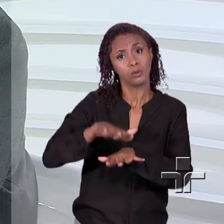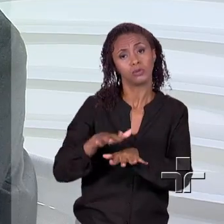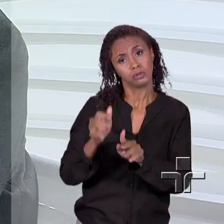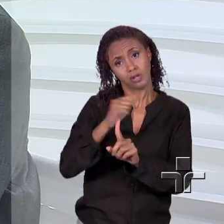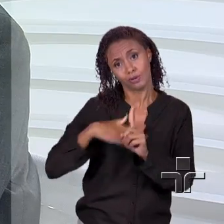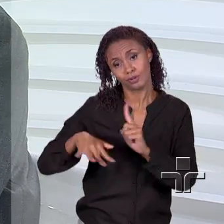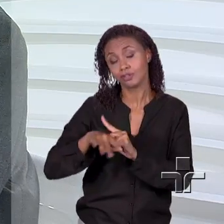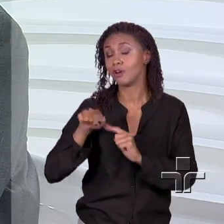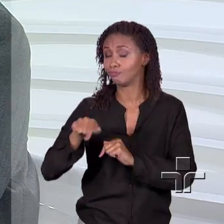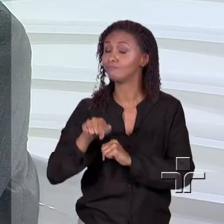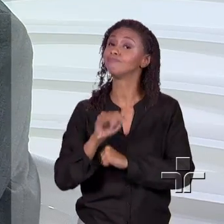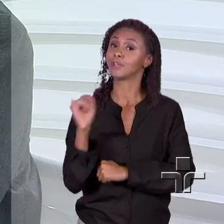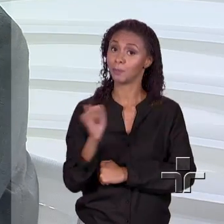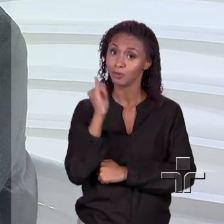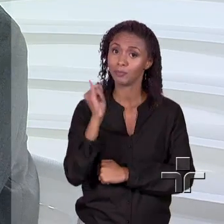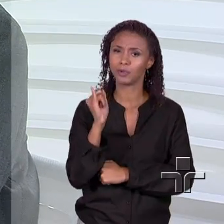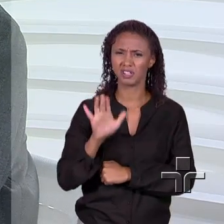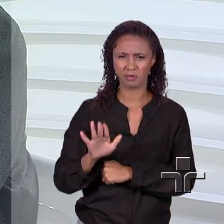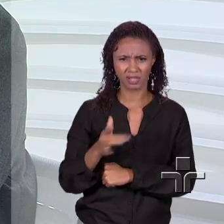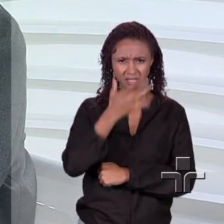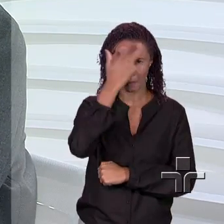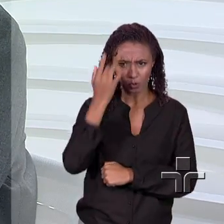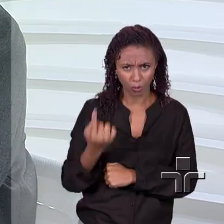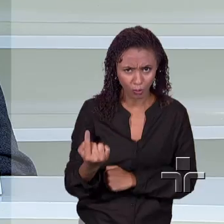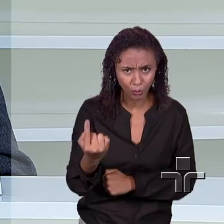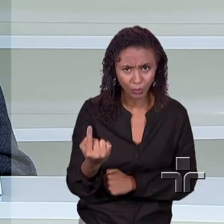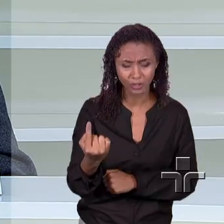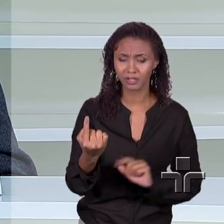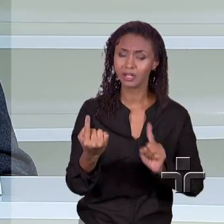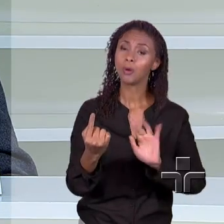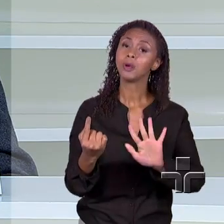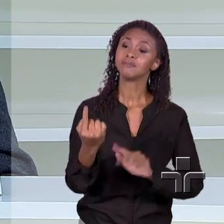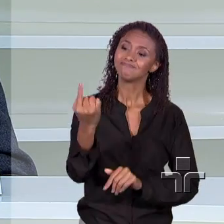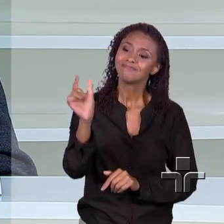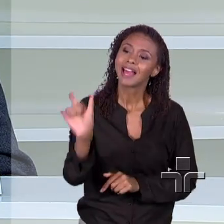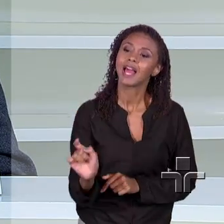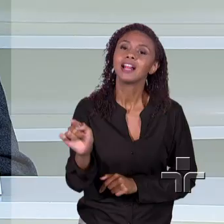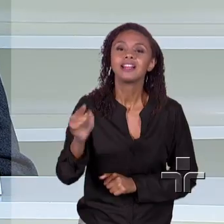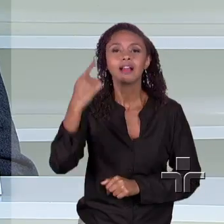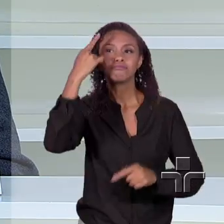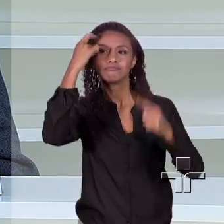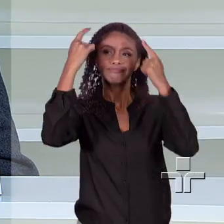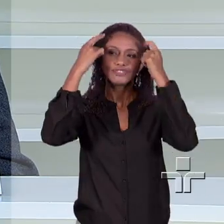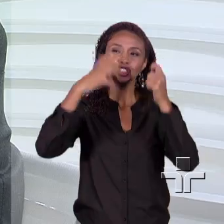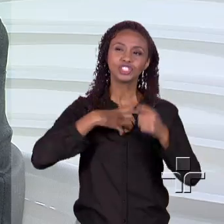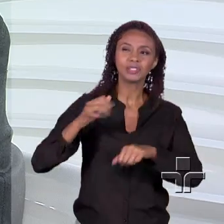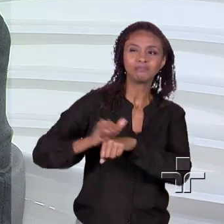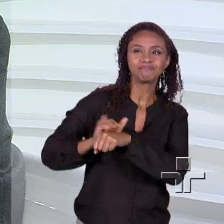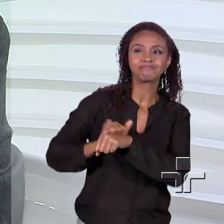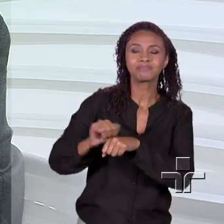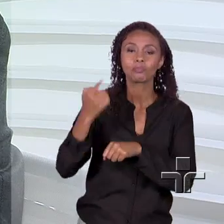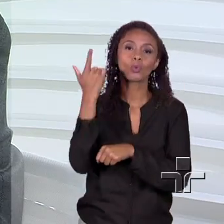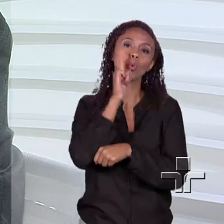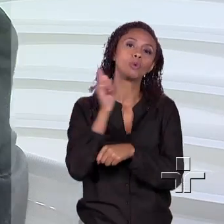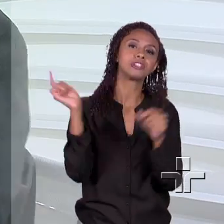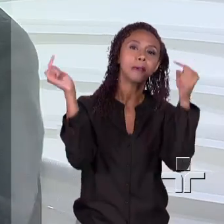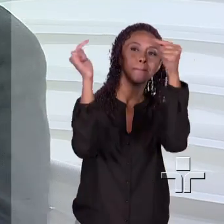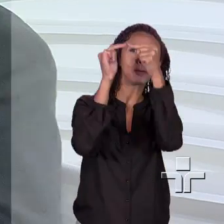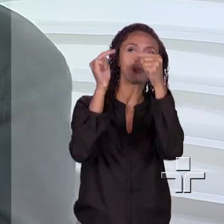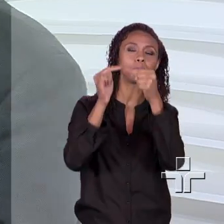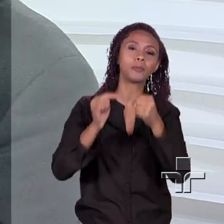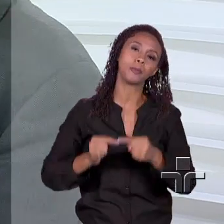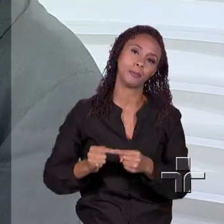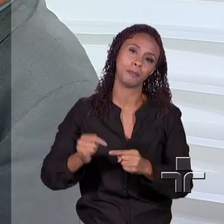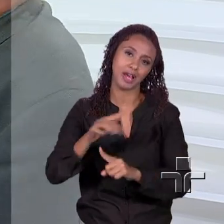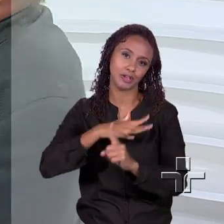foi muito importante. Não foi a única pessoa, mas eu acho que foi a pessoa mais criativa de pensar, ligar esses setores